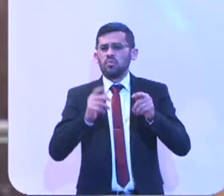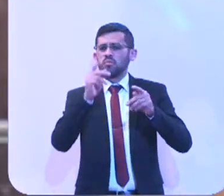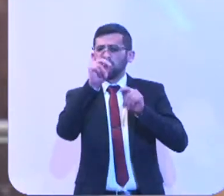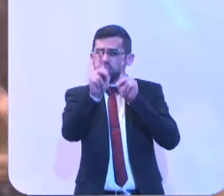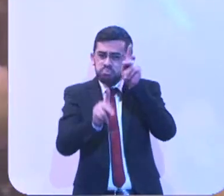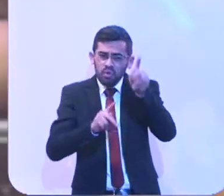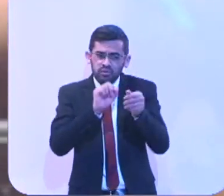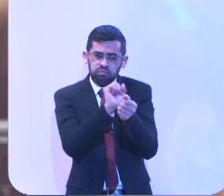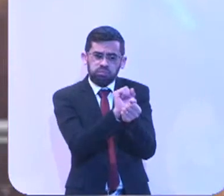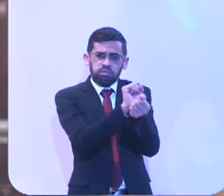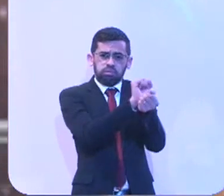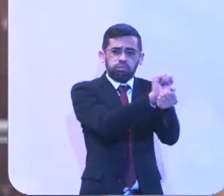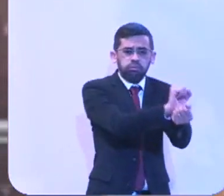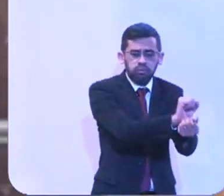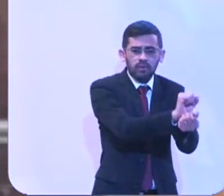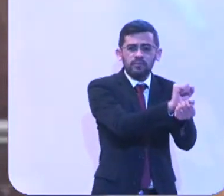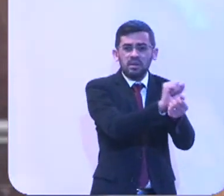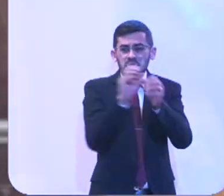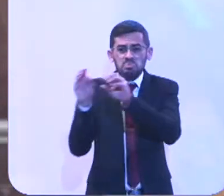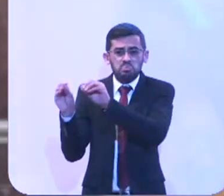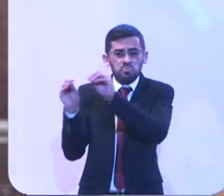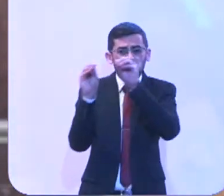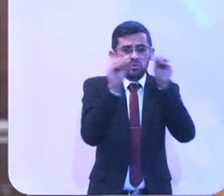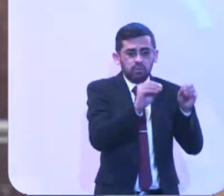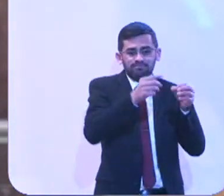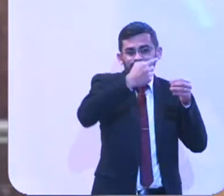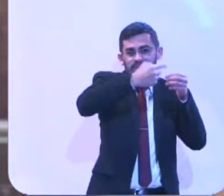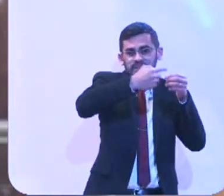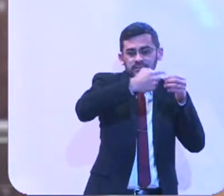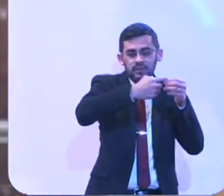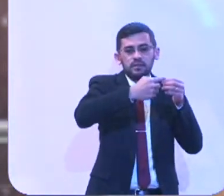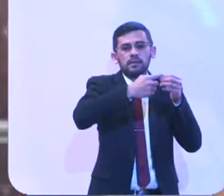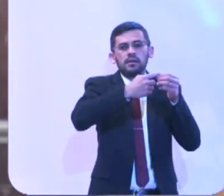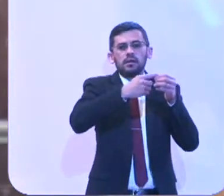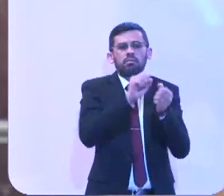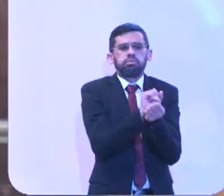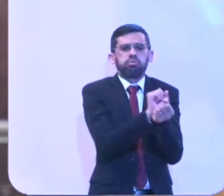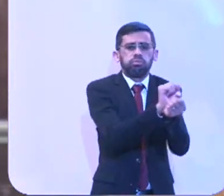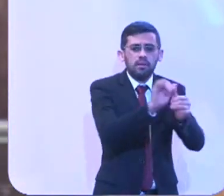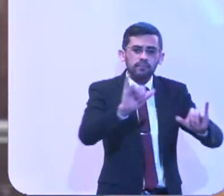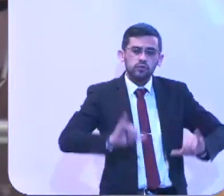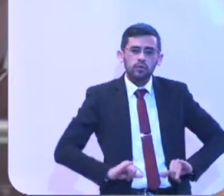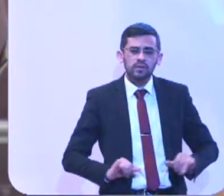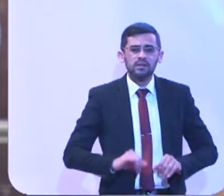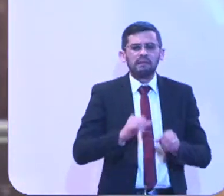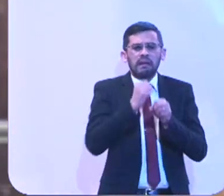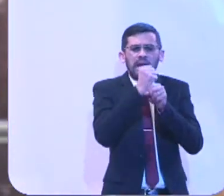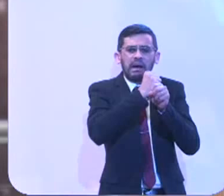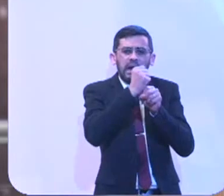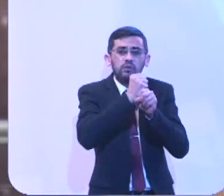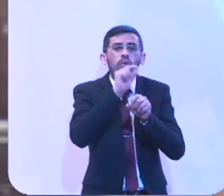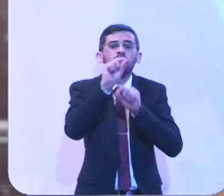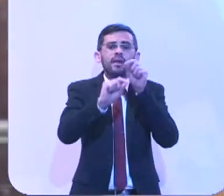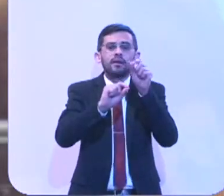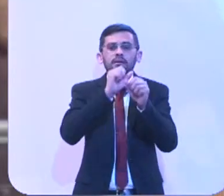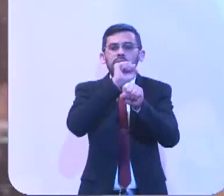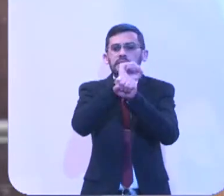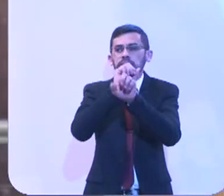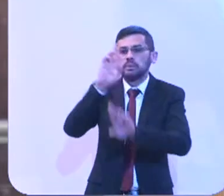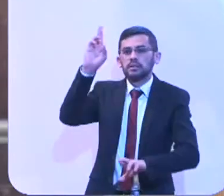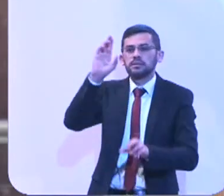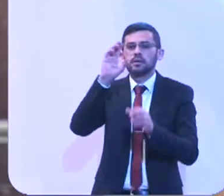exilado, que havia sido arrancado das suas casas. E com o tempo, a esperança